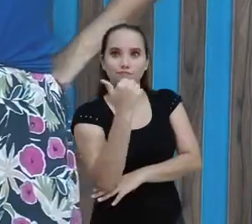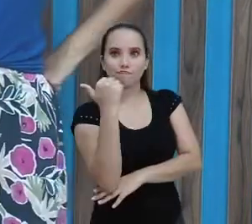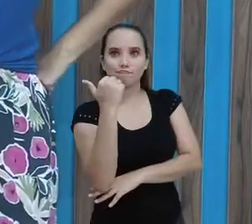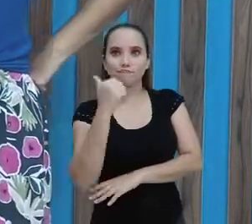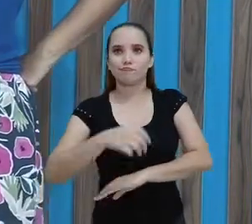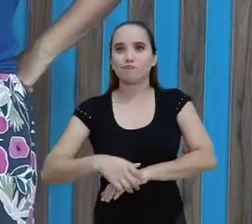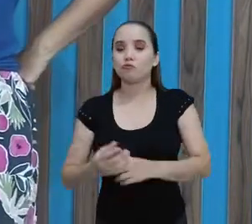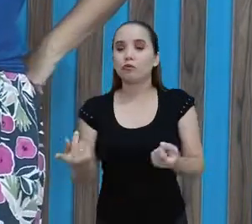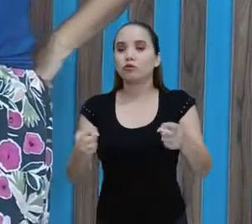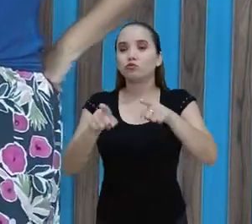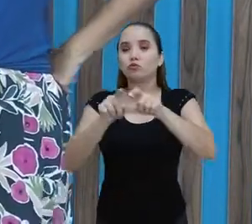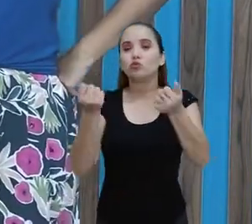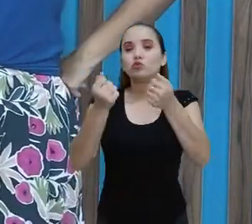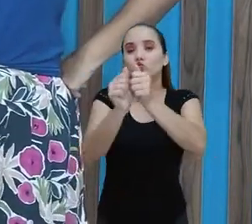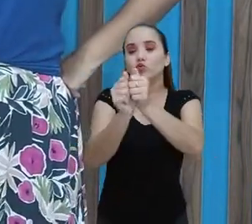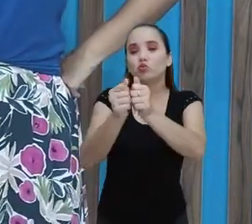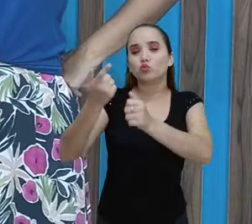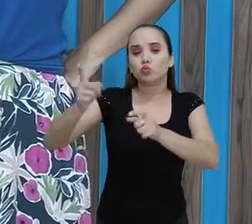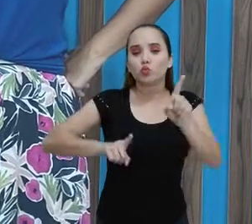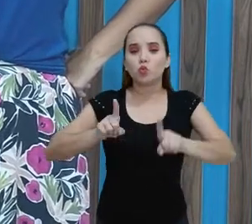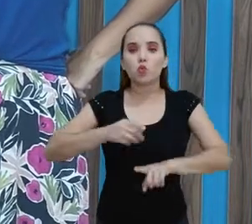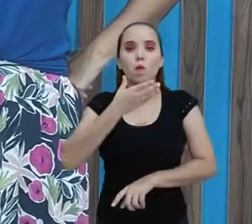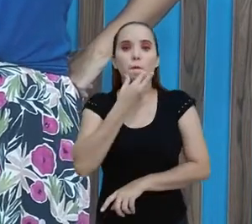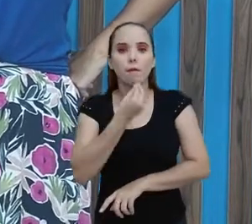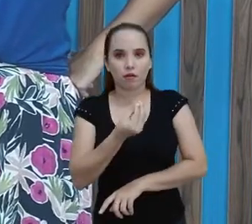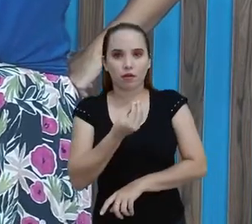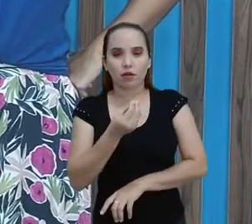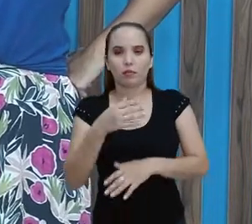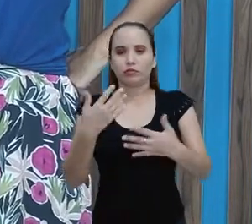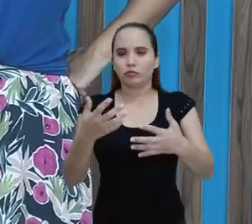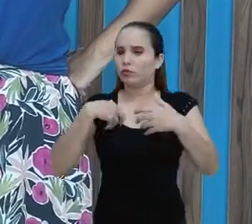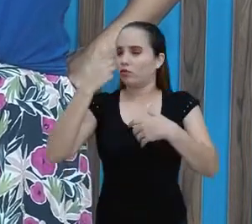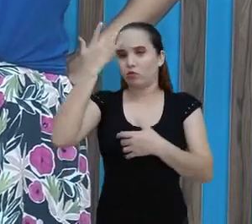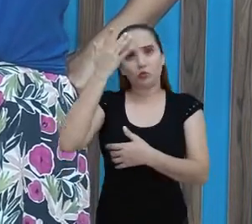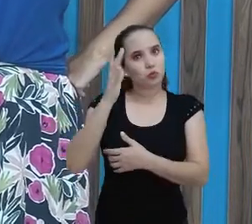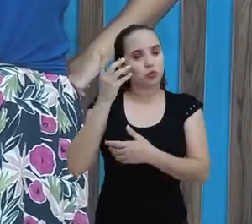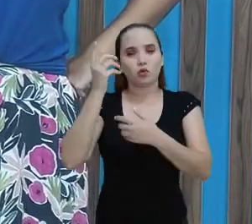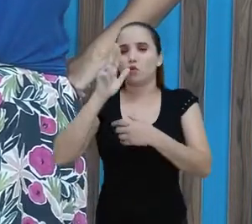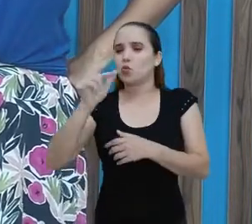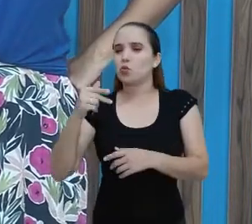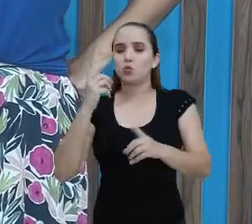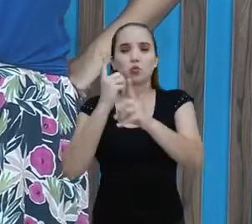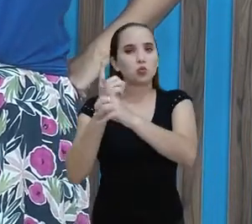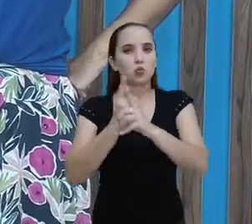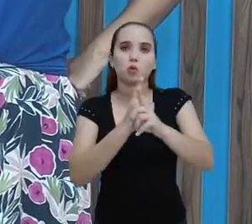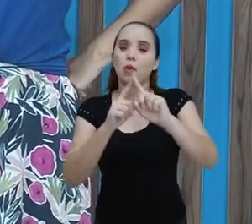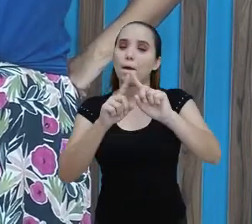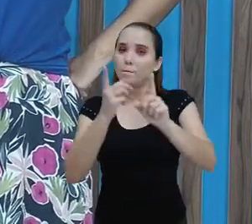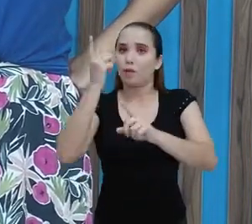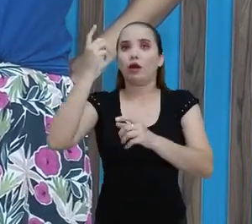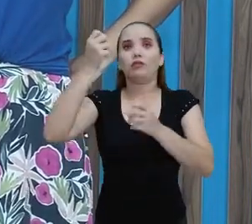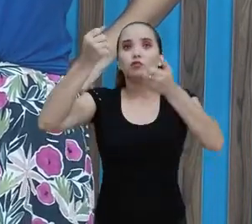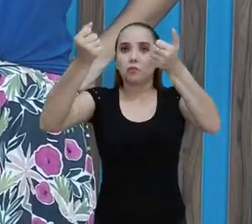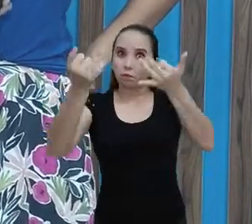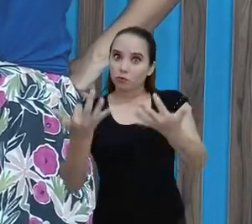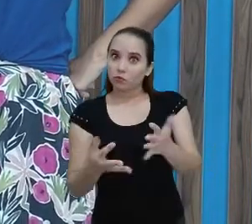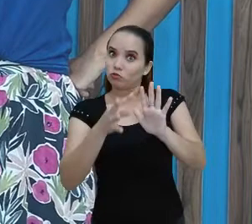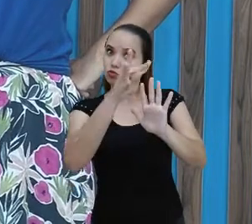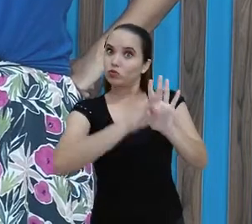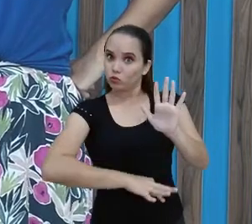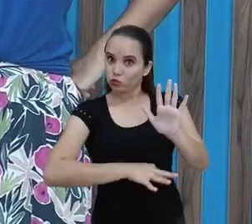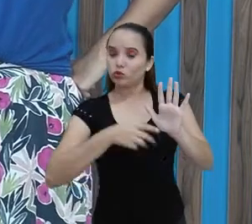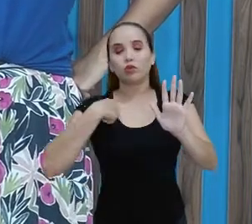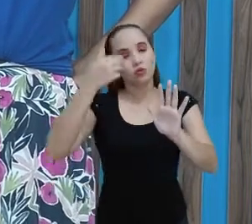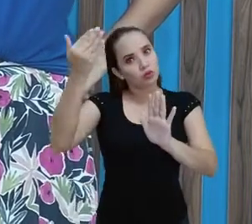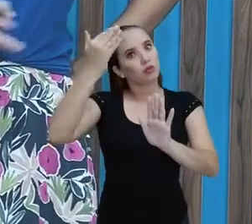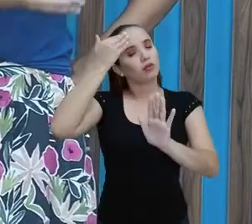assim agora, um pouco sobre ele, um pouco sobre seus hábitos, um pouco sobre sua rotina. Então, eu usei o que é a